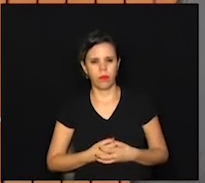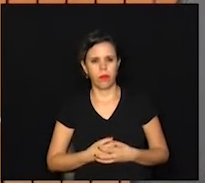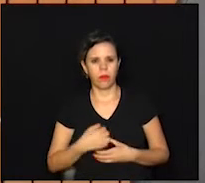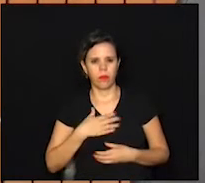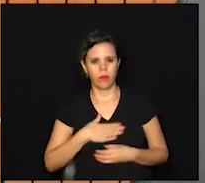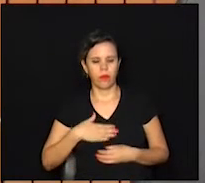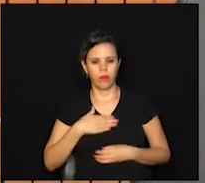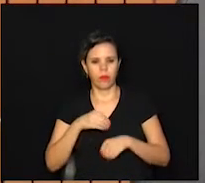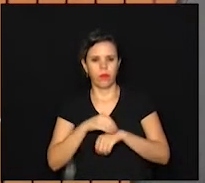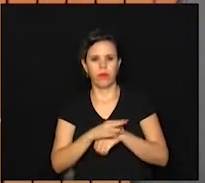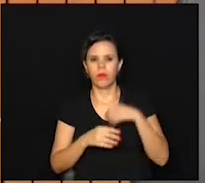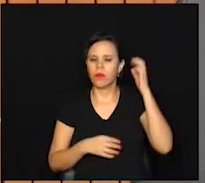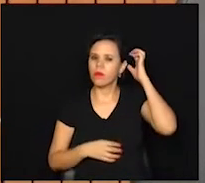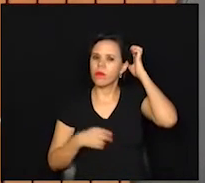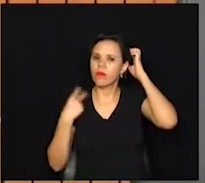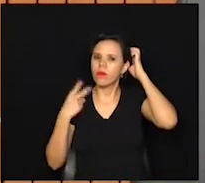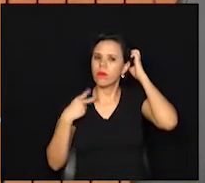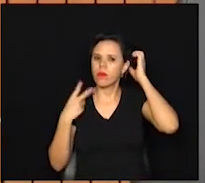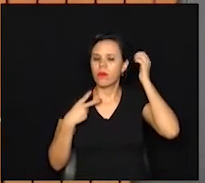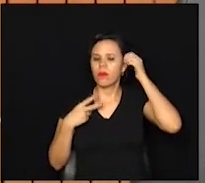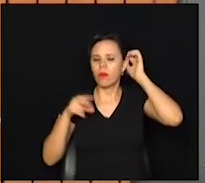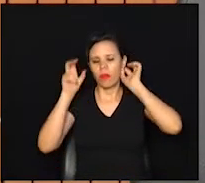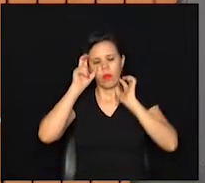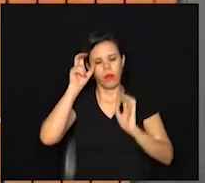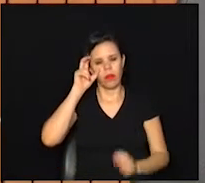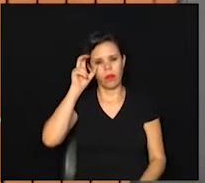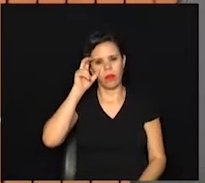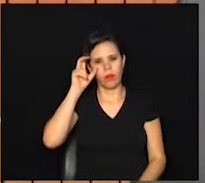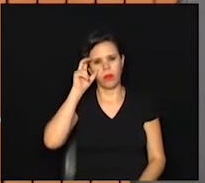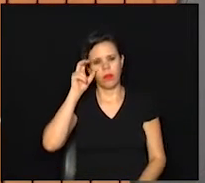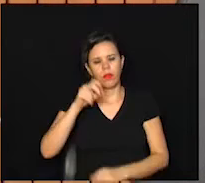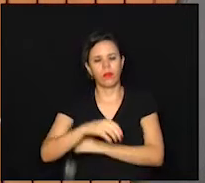Gostaria de passar a palavra para o vereador Carlinhos Camelô.